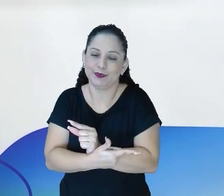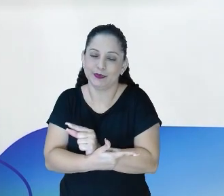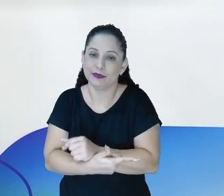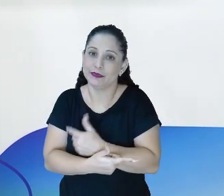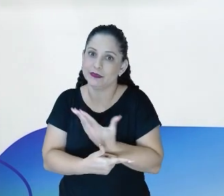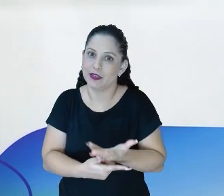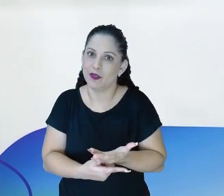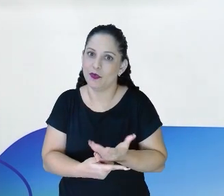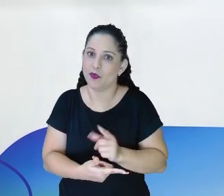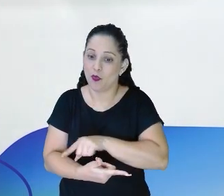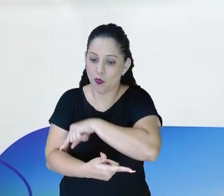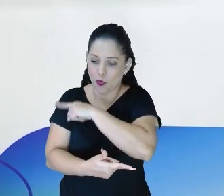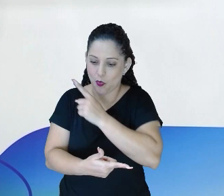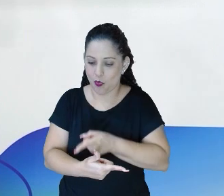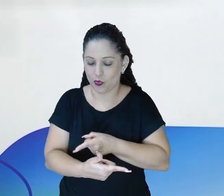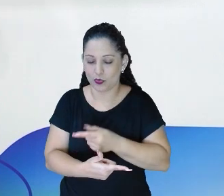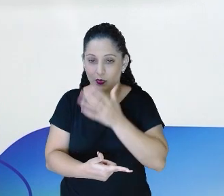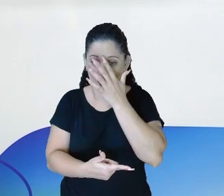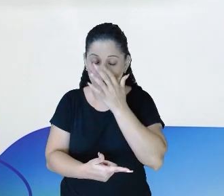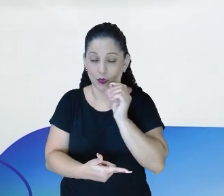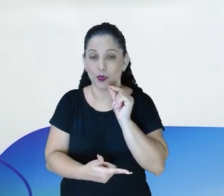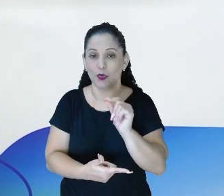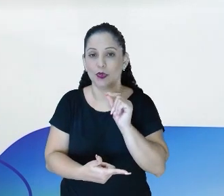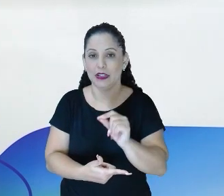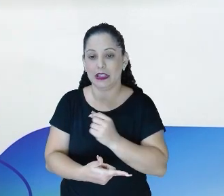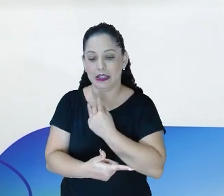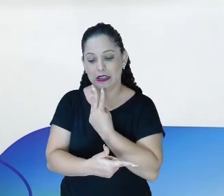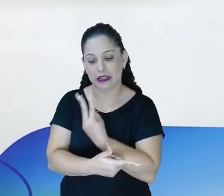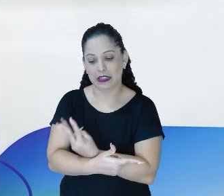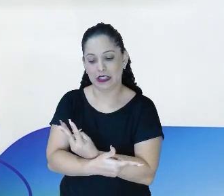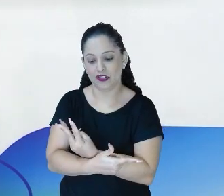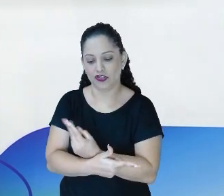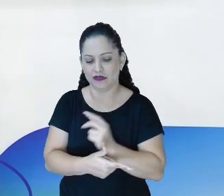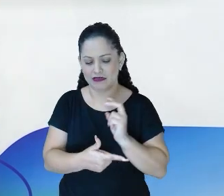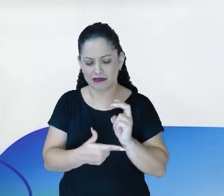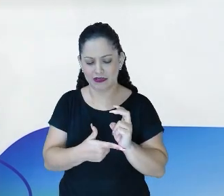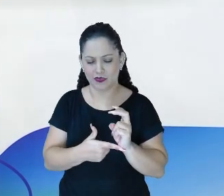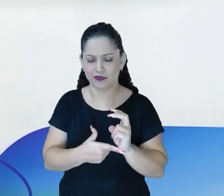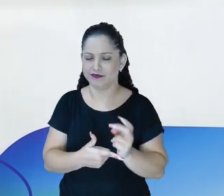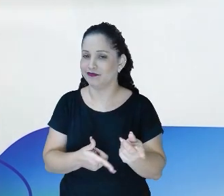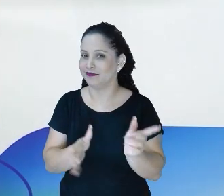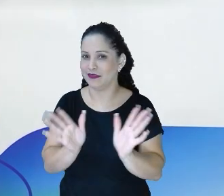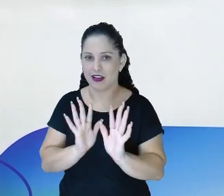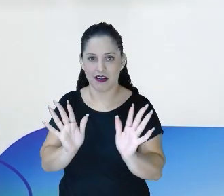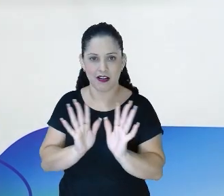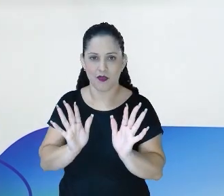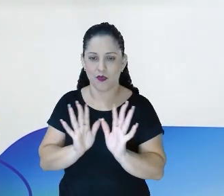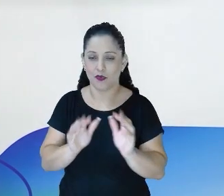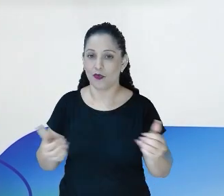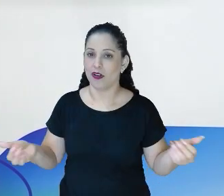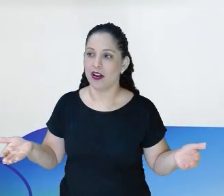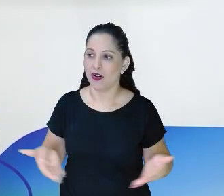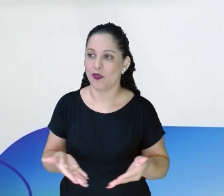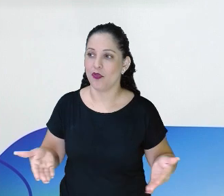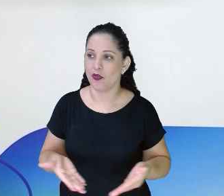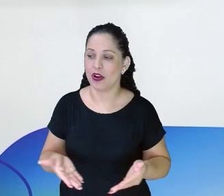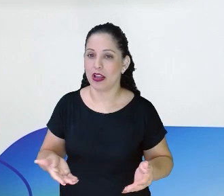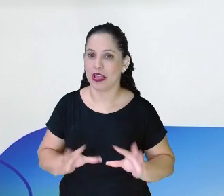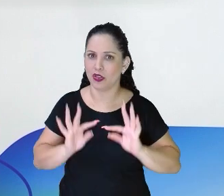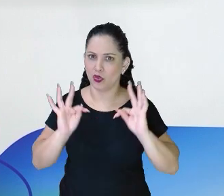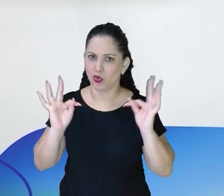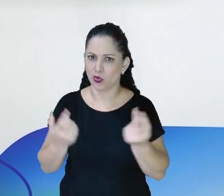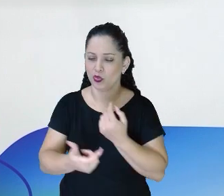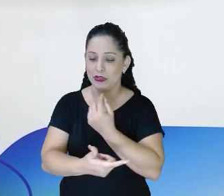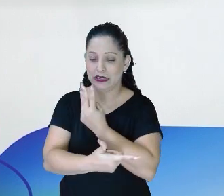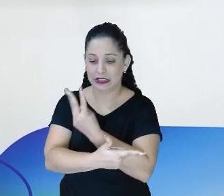vou para o próximo. 3 dividido para 5 não dá um número natural. Então, eu vou fazer diretamente